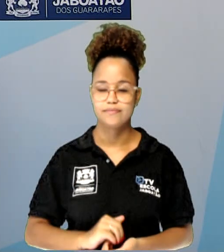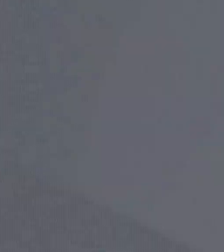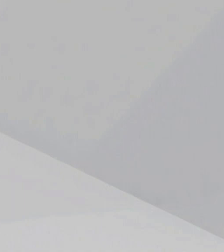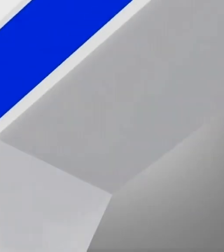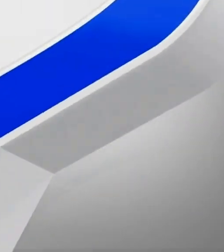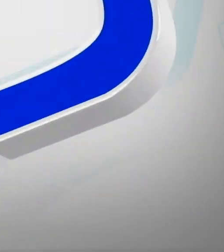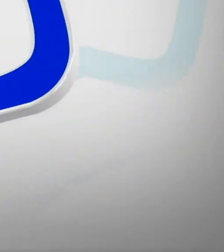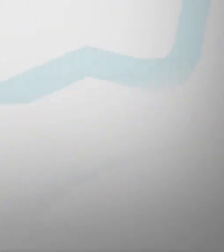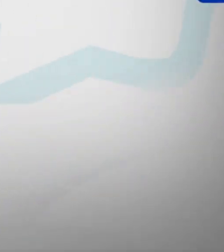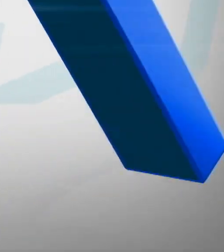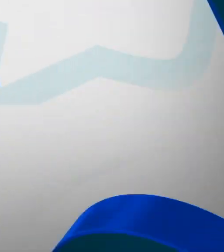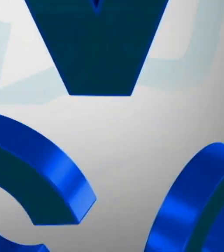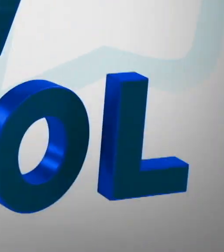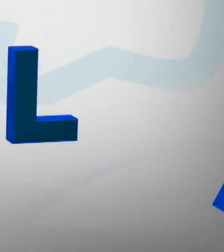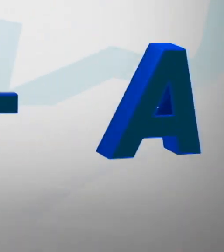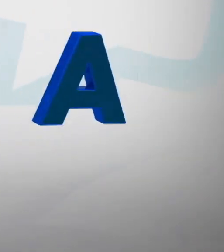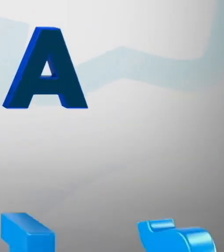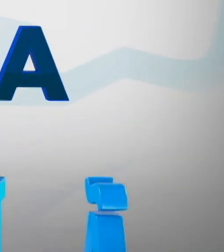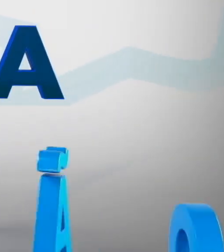E